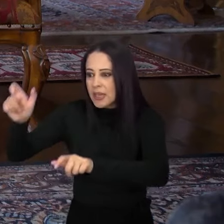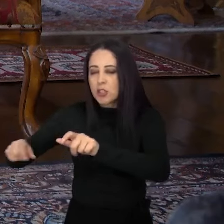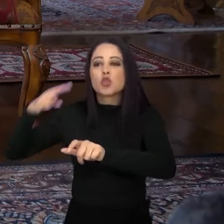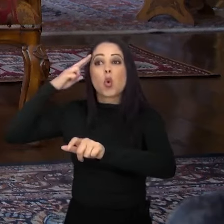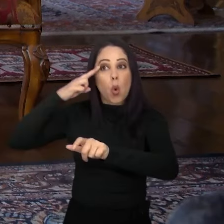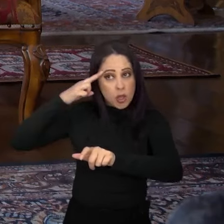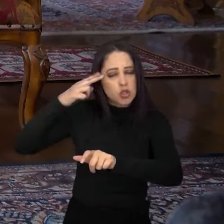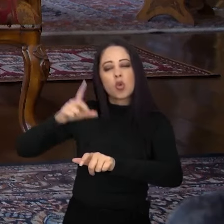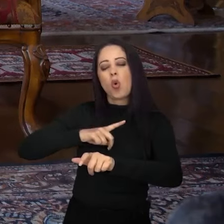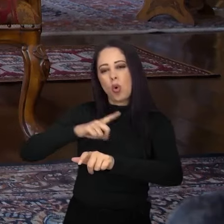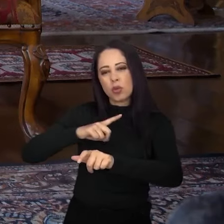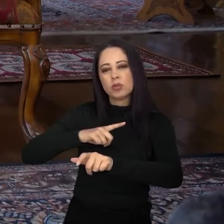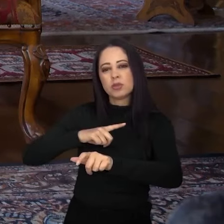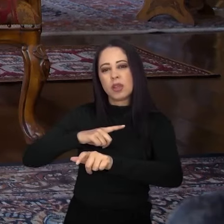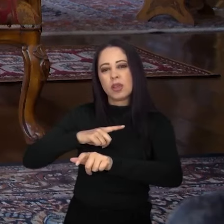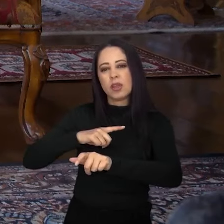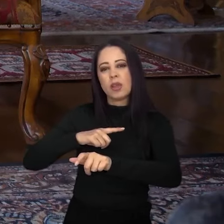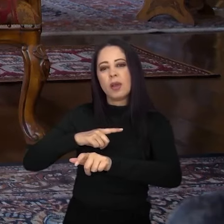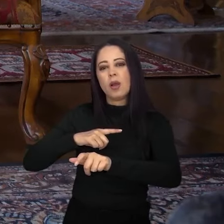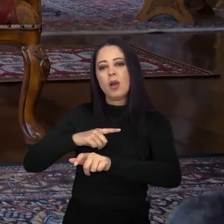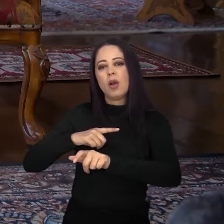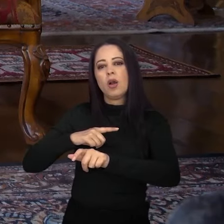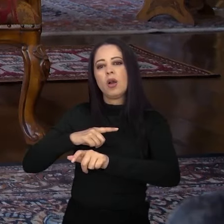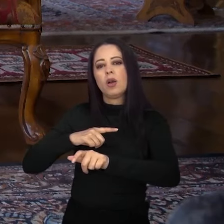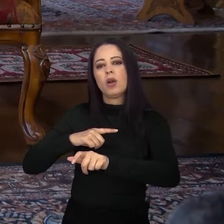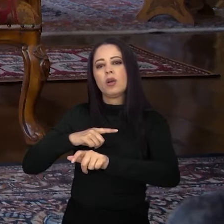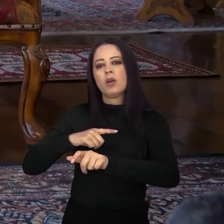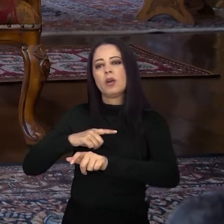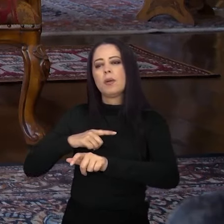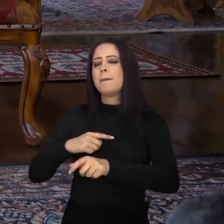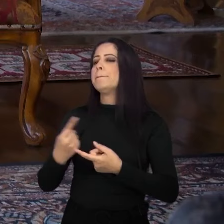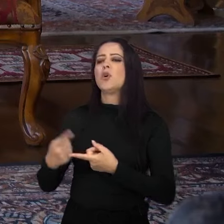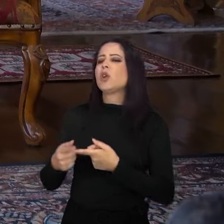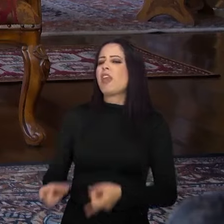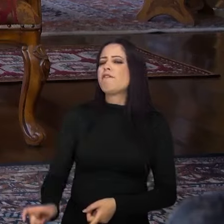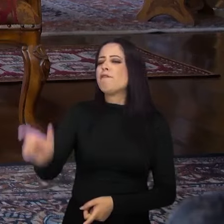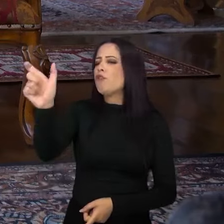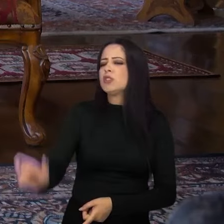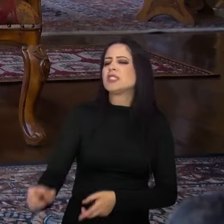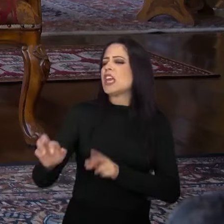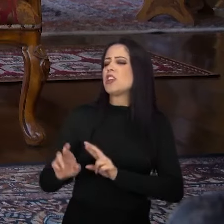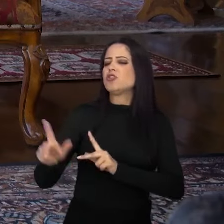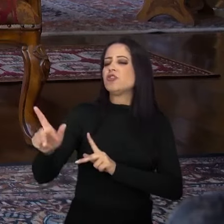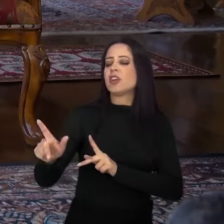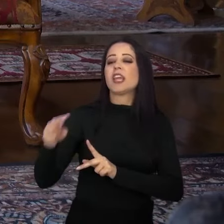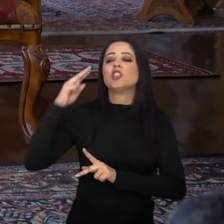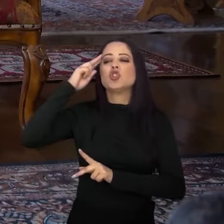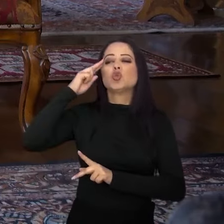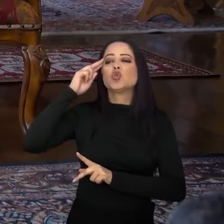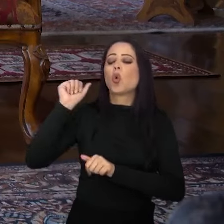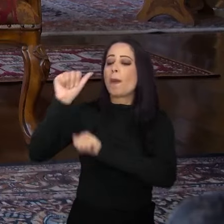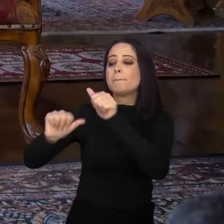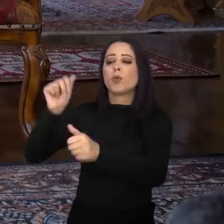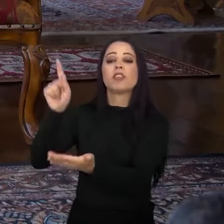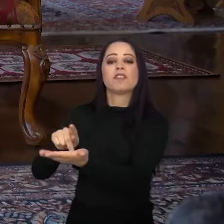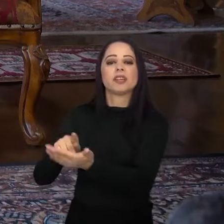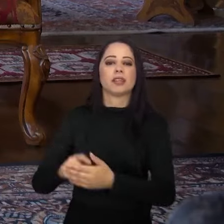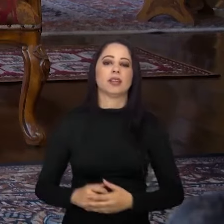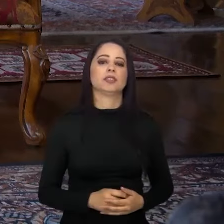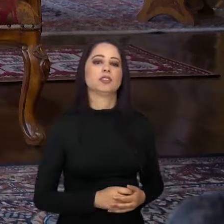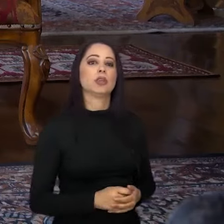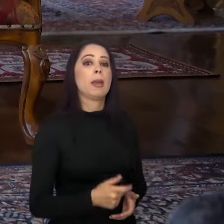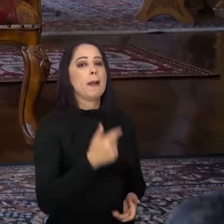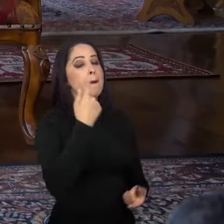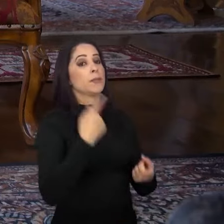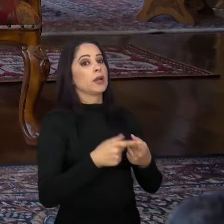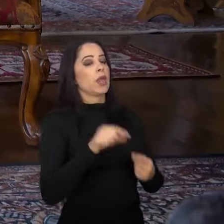Tem uns que sonham mais, tem outros que sonham menos, mas um sonha pouco. O que você tem de diferente? Por que o seu sonho se realiza? É porque eu